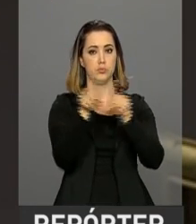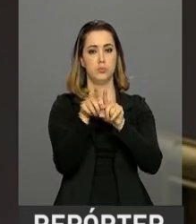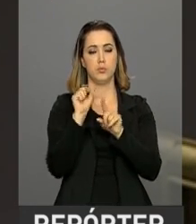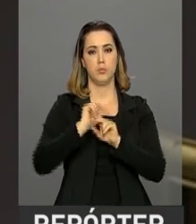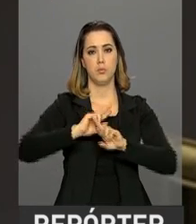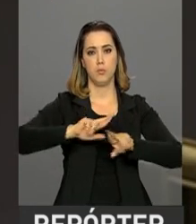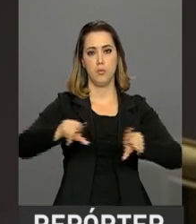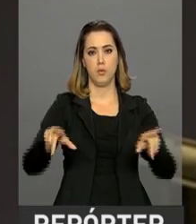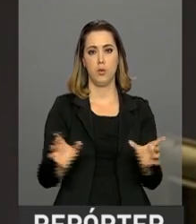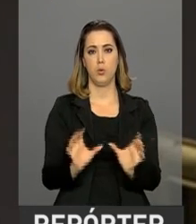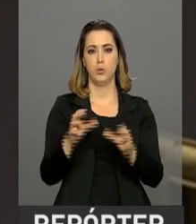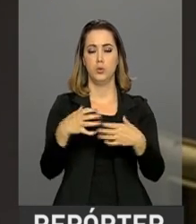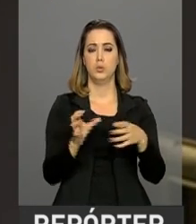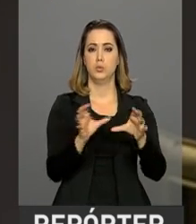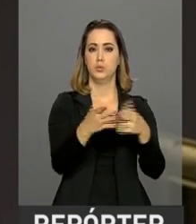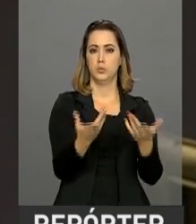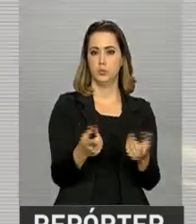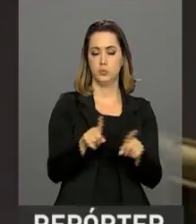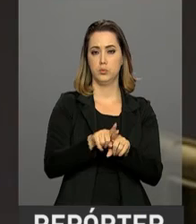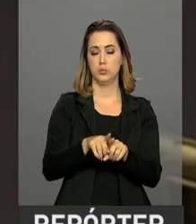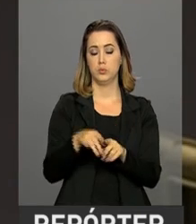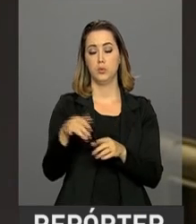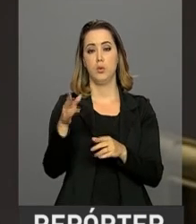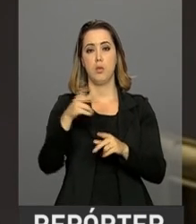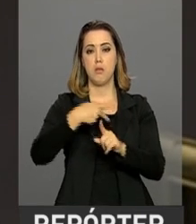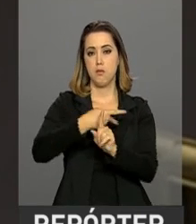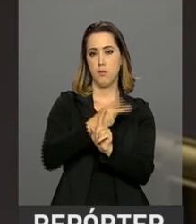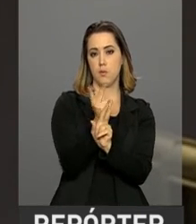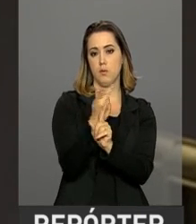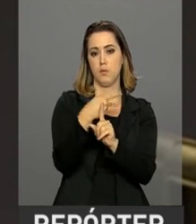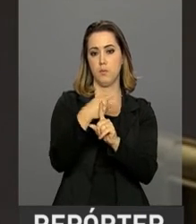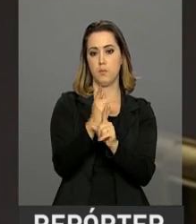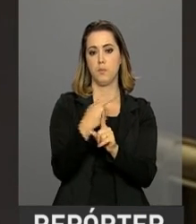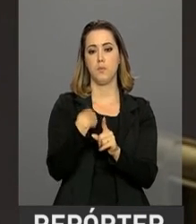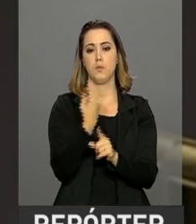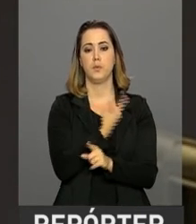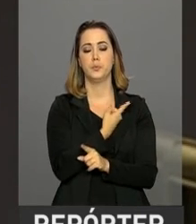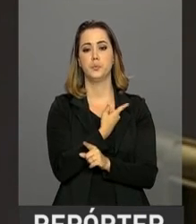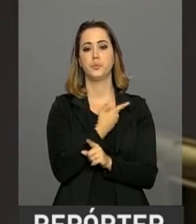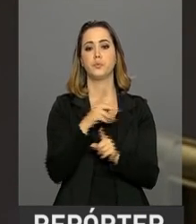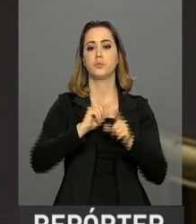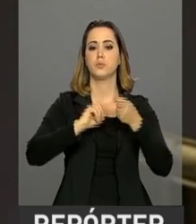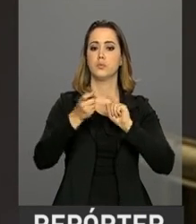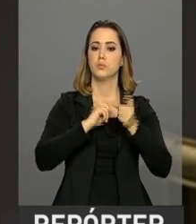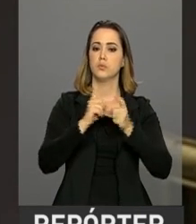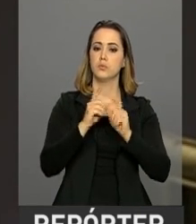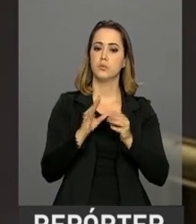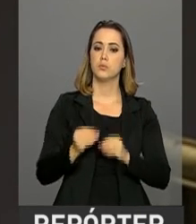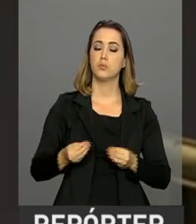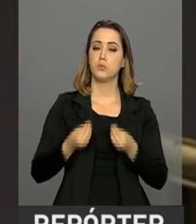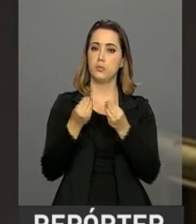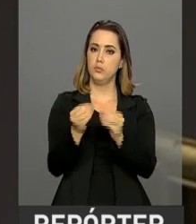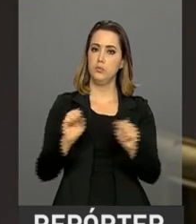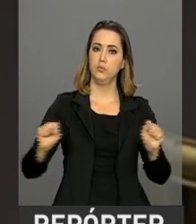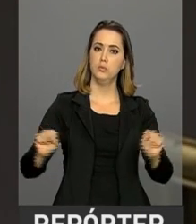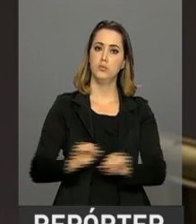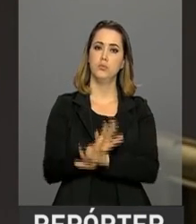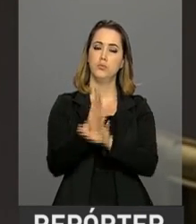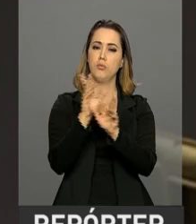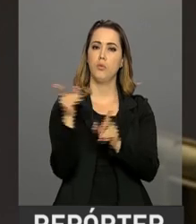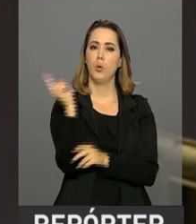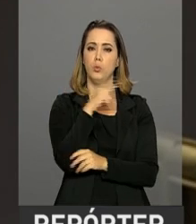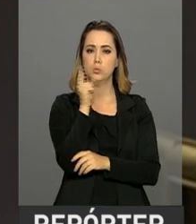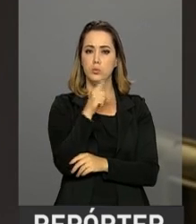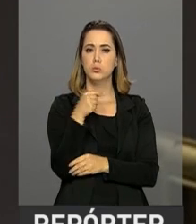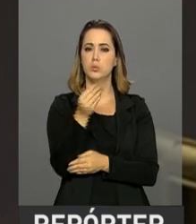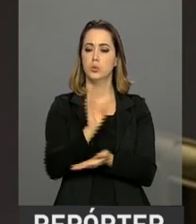e pequenas centrais hidrelétricas e eólicas. Os principais objetivos da nossa administração vai ser dar transparência e agilidade na